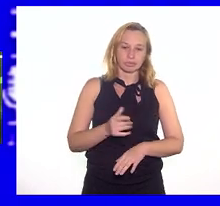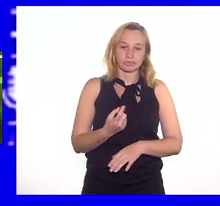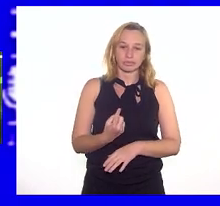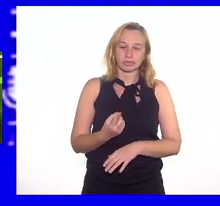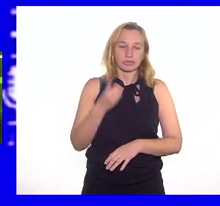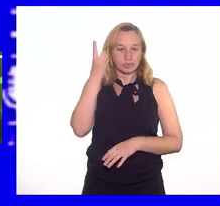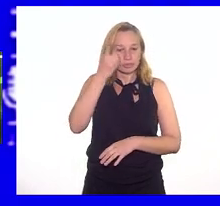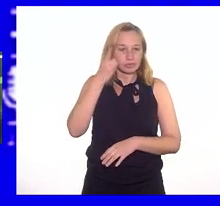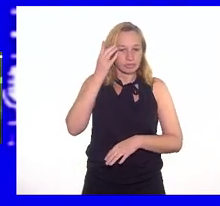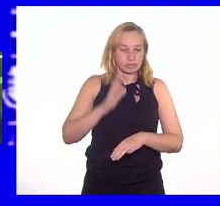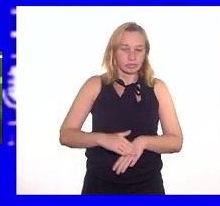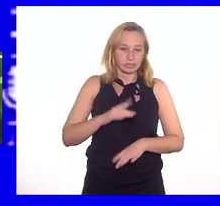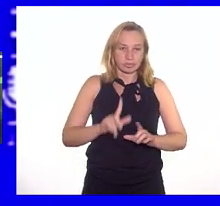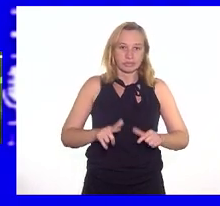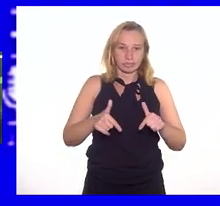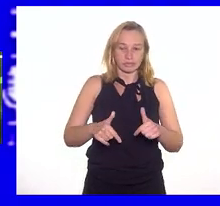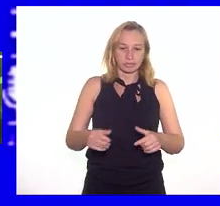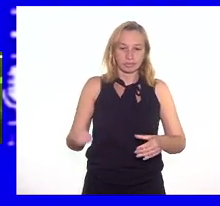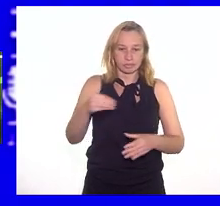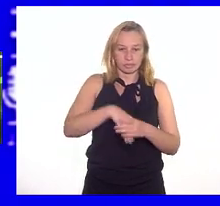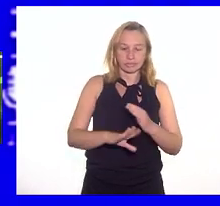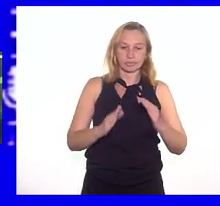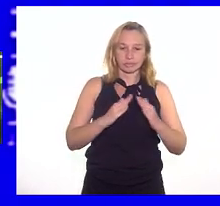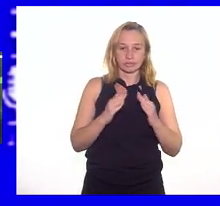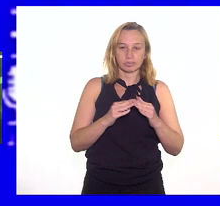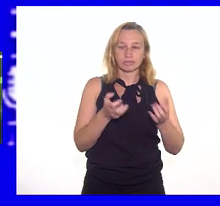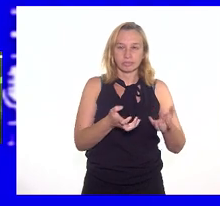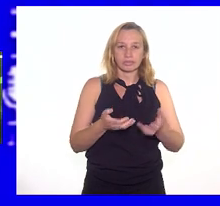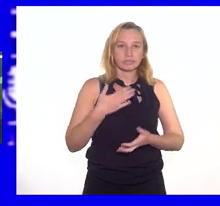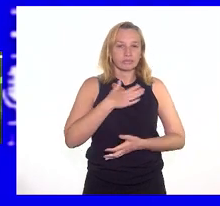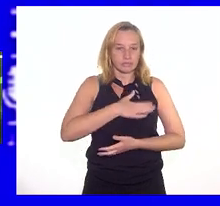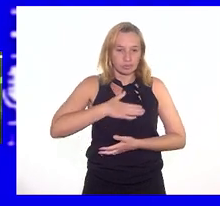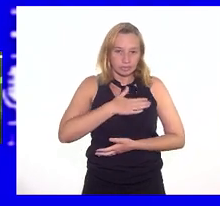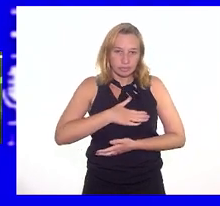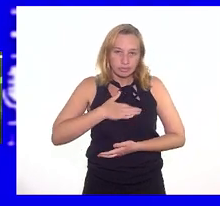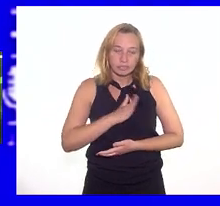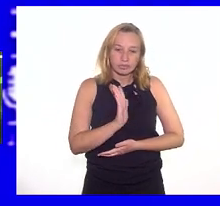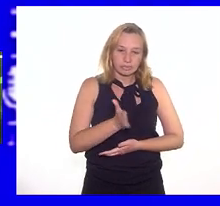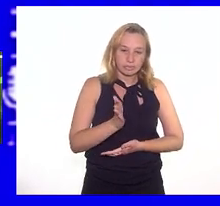dessa casa. E desde já gostaria de agradecê-la, né?